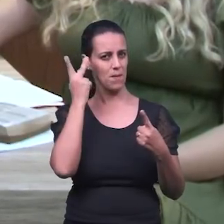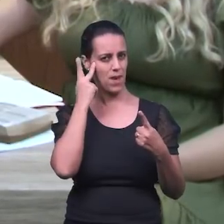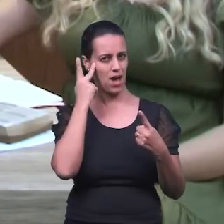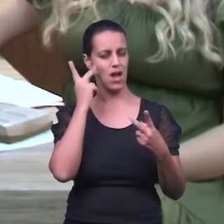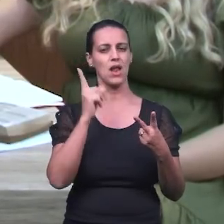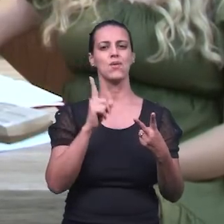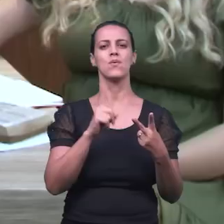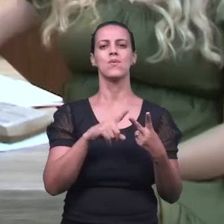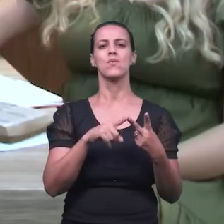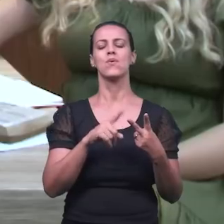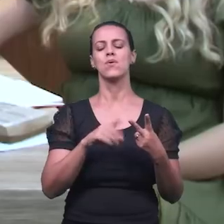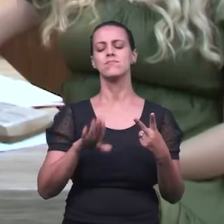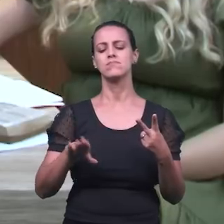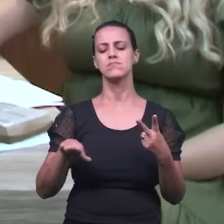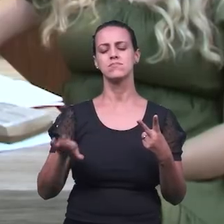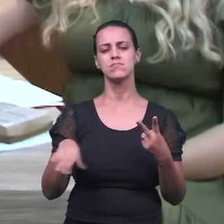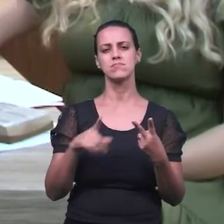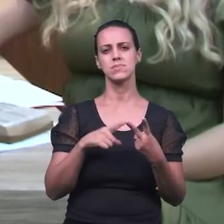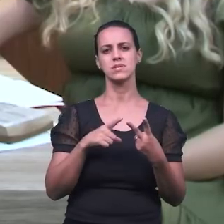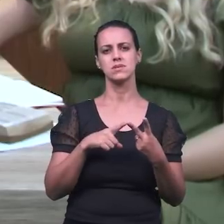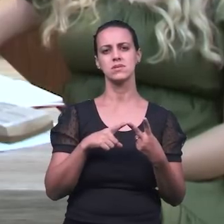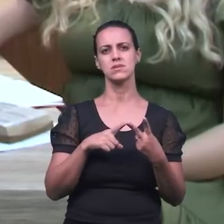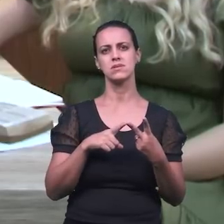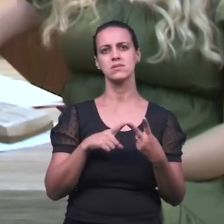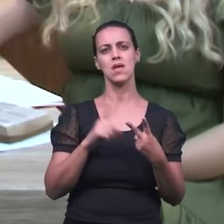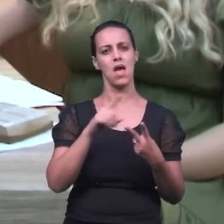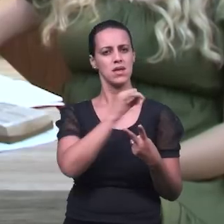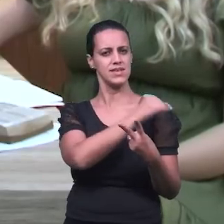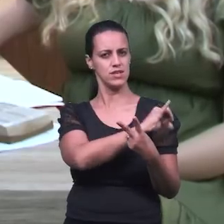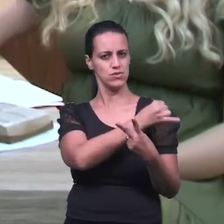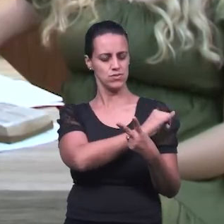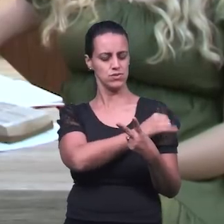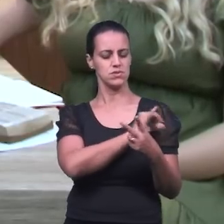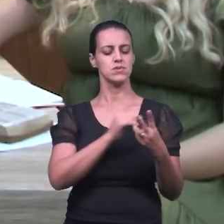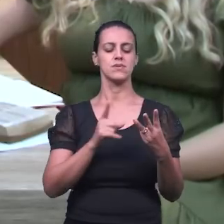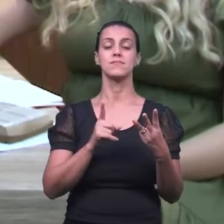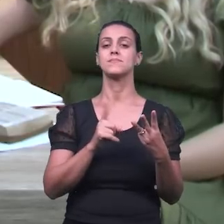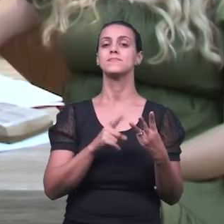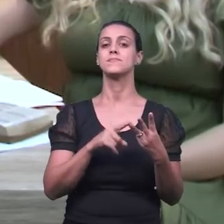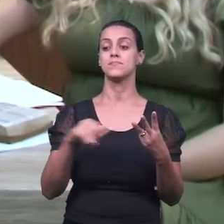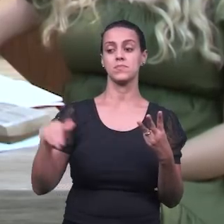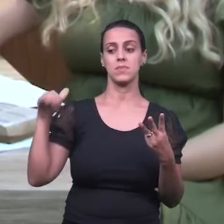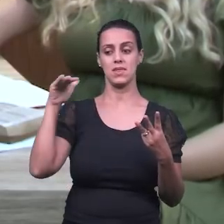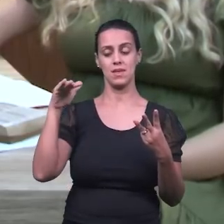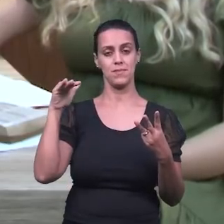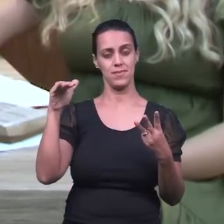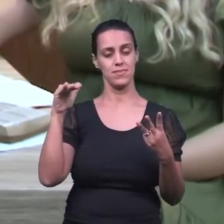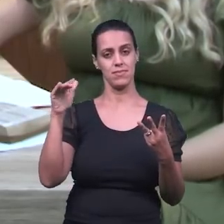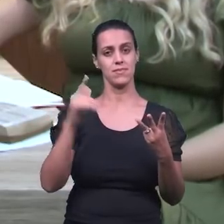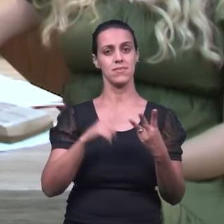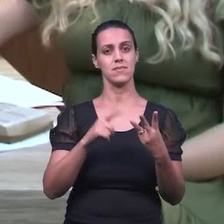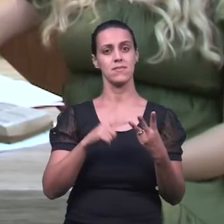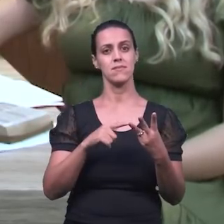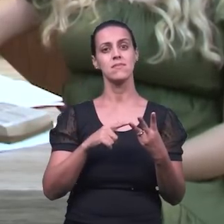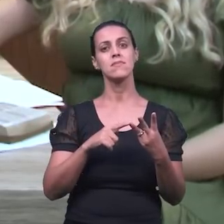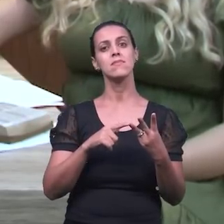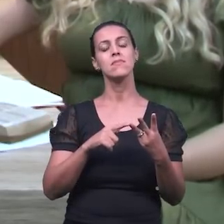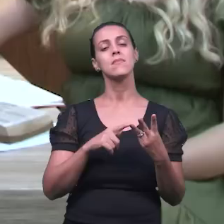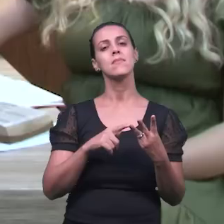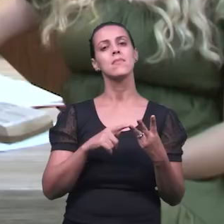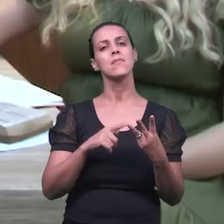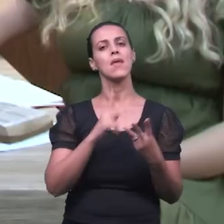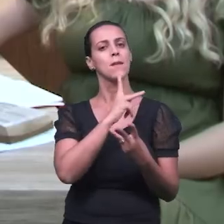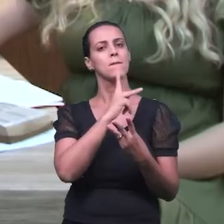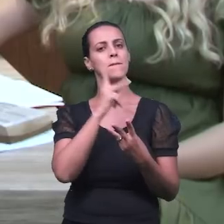Paulo. Temos a criança Helena Duarte, de Barra Mansa, Rio de Janeiro. E o intermediário Natan Costa, de João